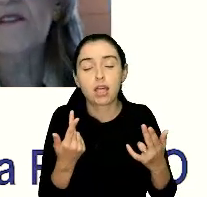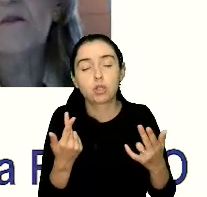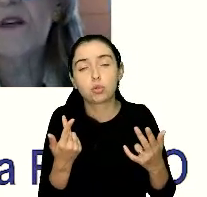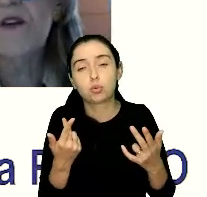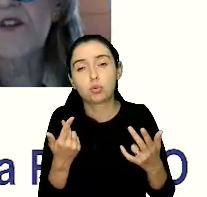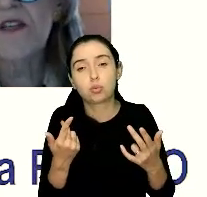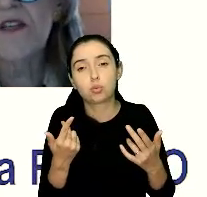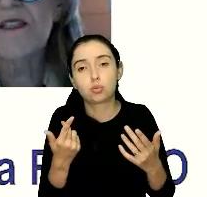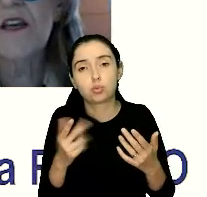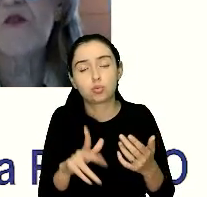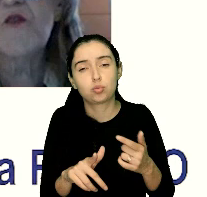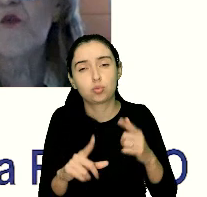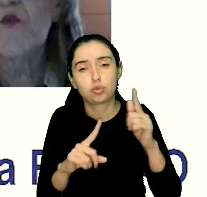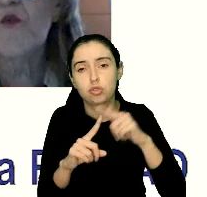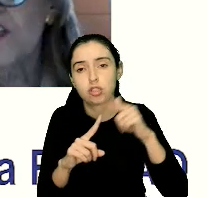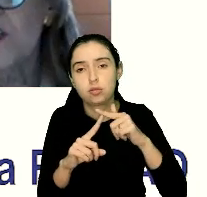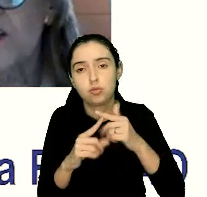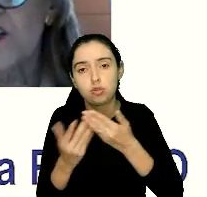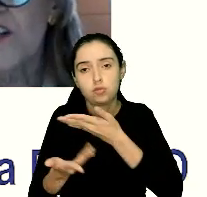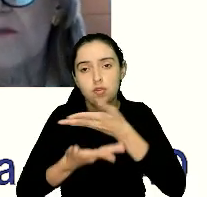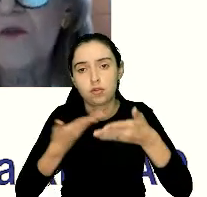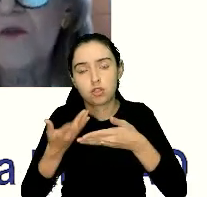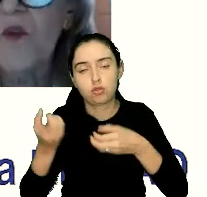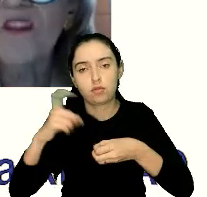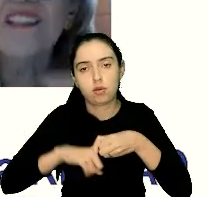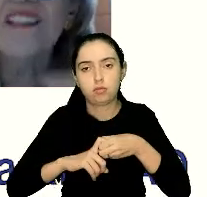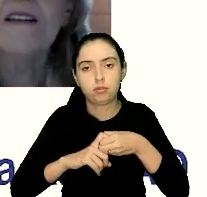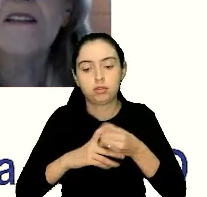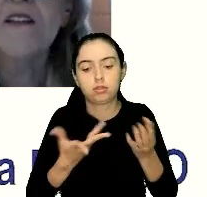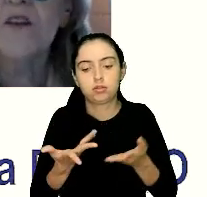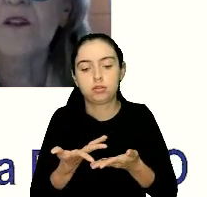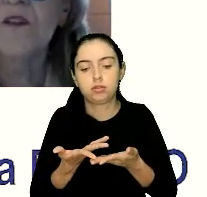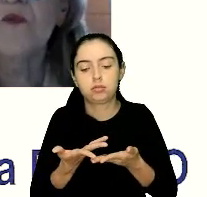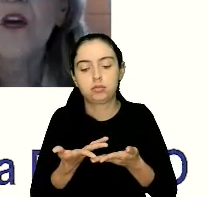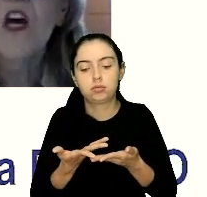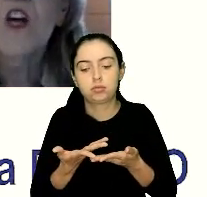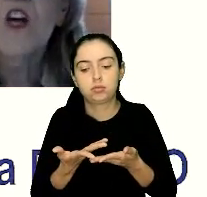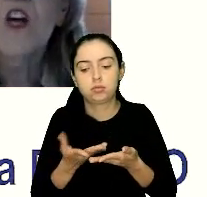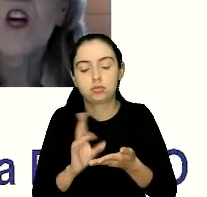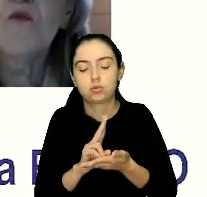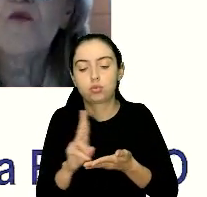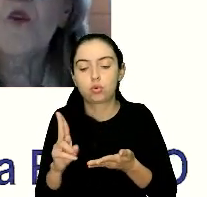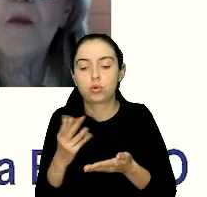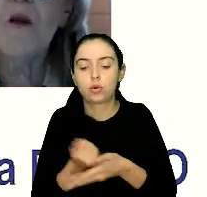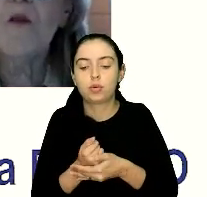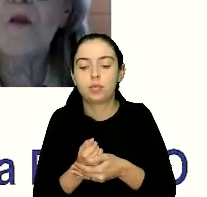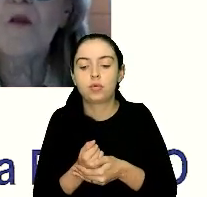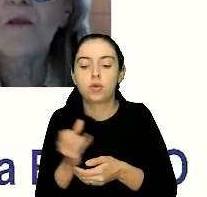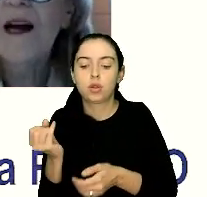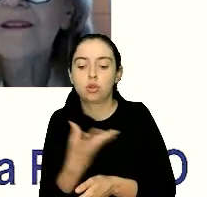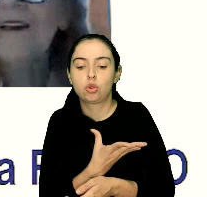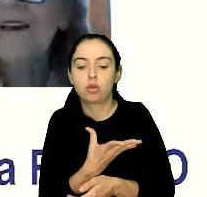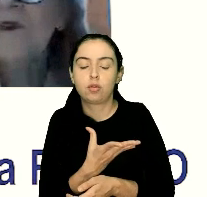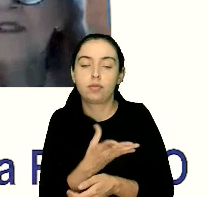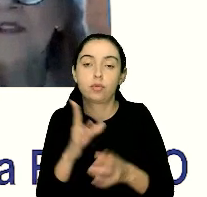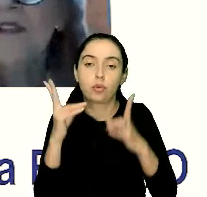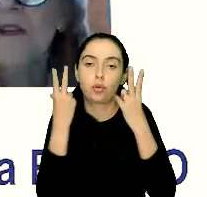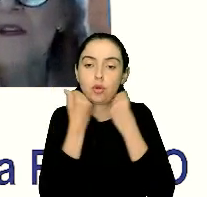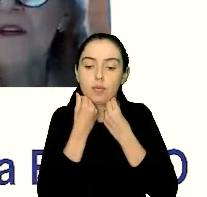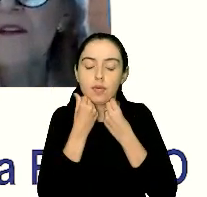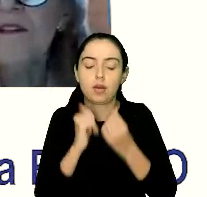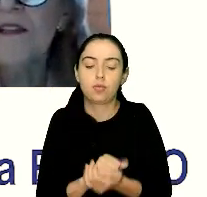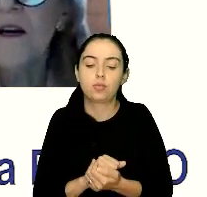convívio, certamente, nesse retorno ao que a gente está chamando, ao que está se chamando, de novo normal. Até a